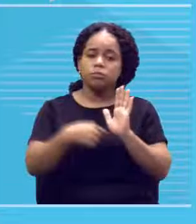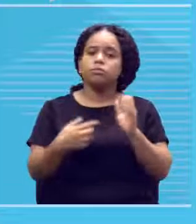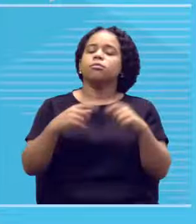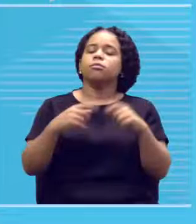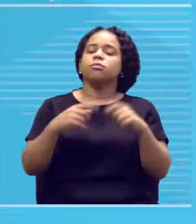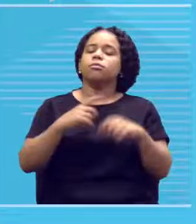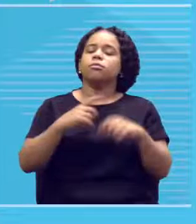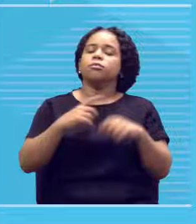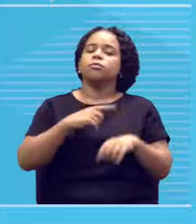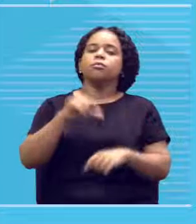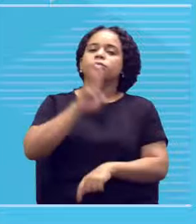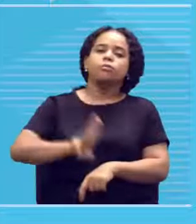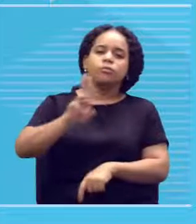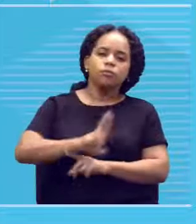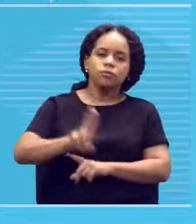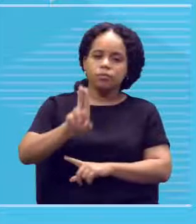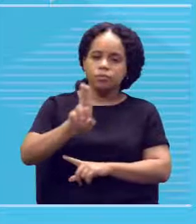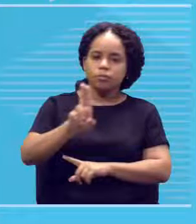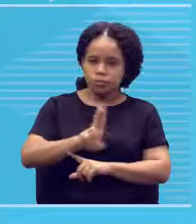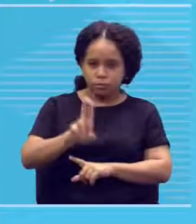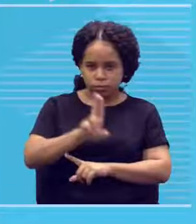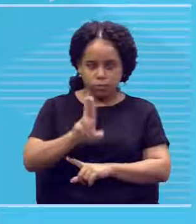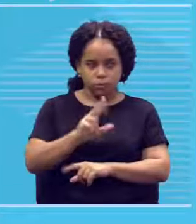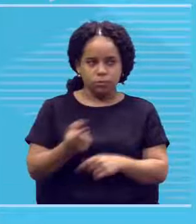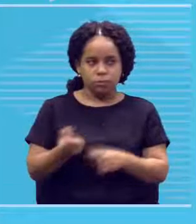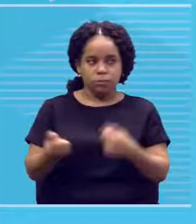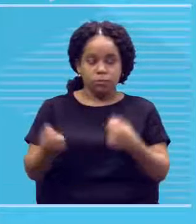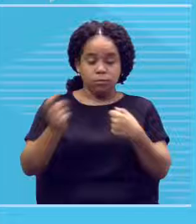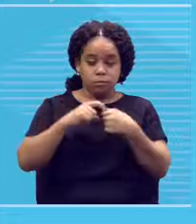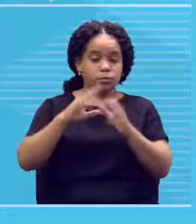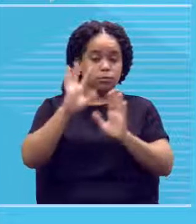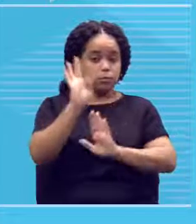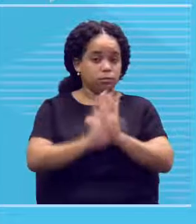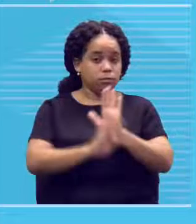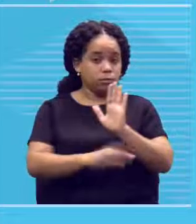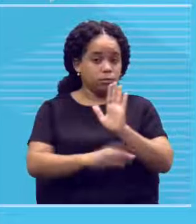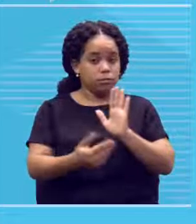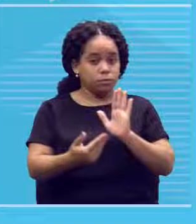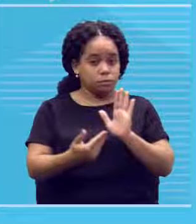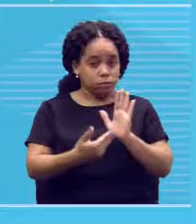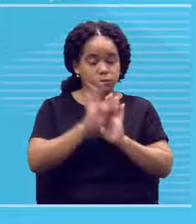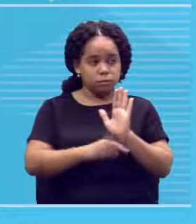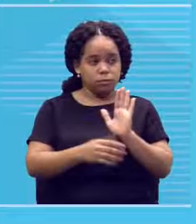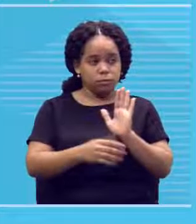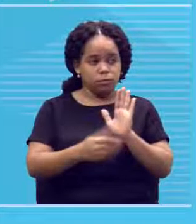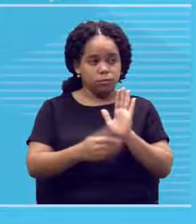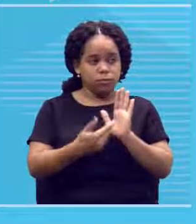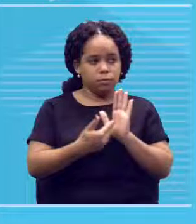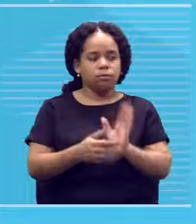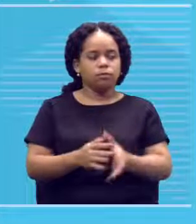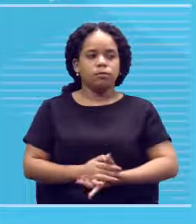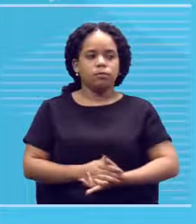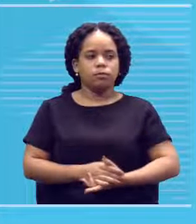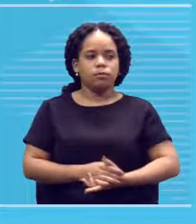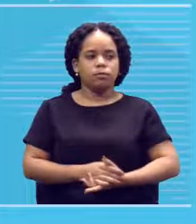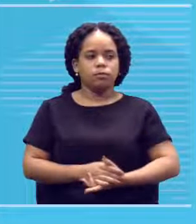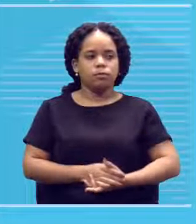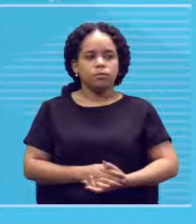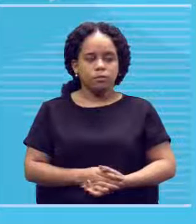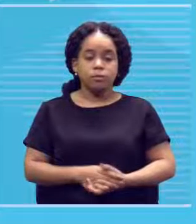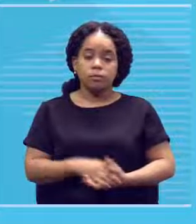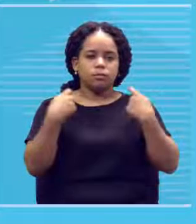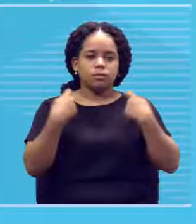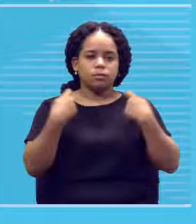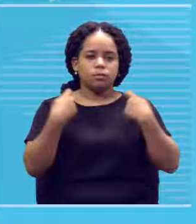iremos utilizar não vou voltar para o texto e aí é é